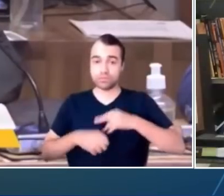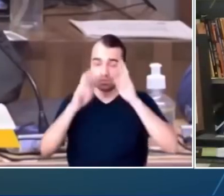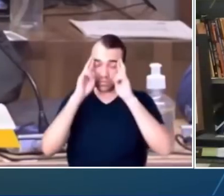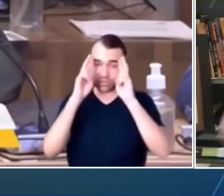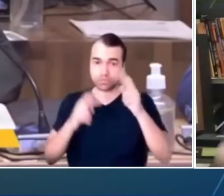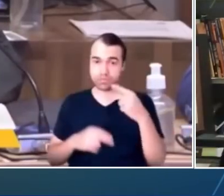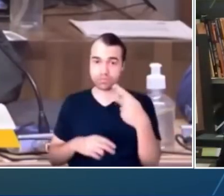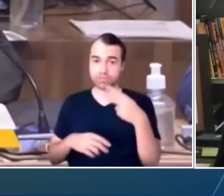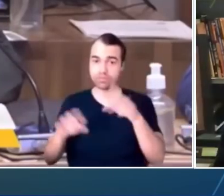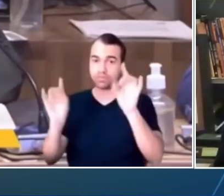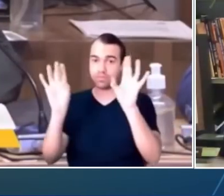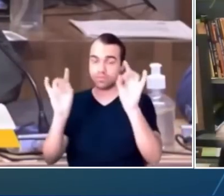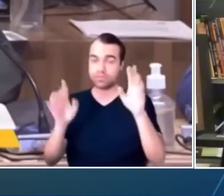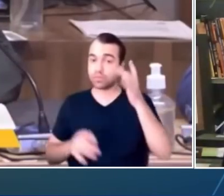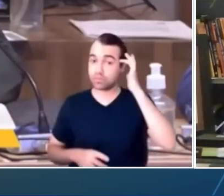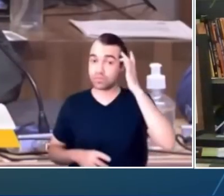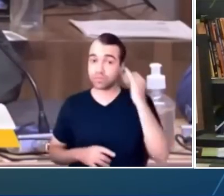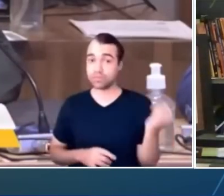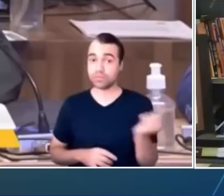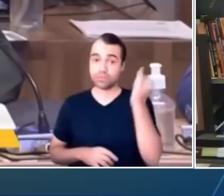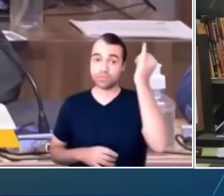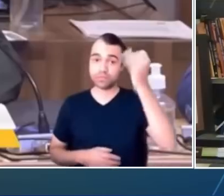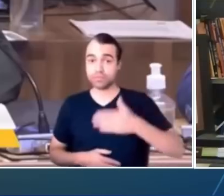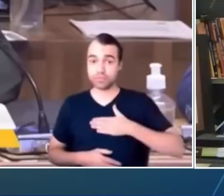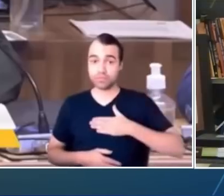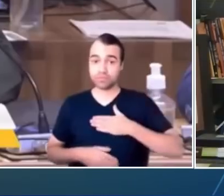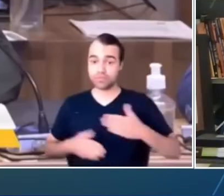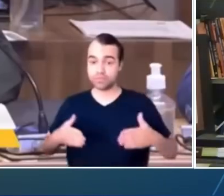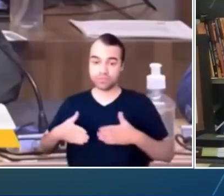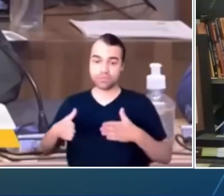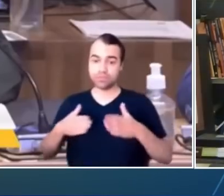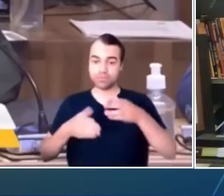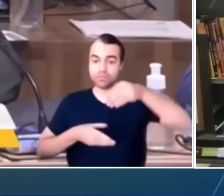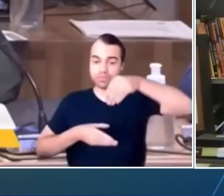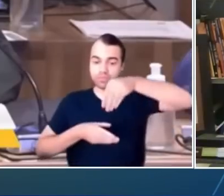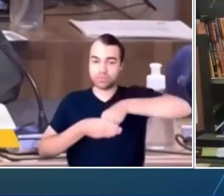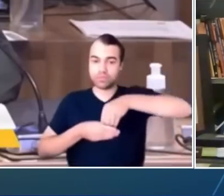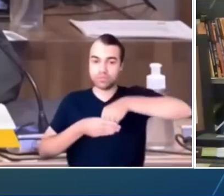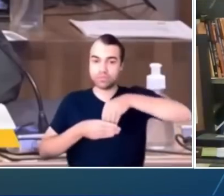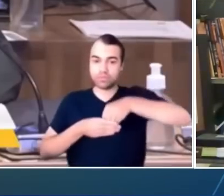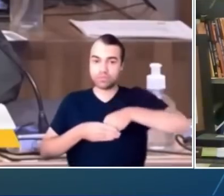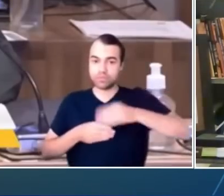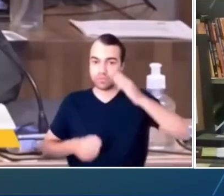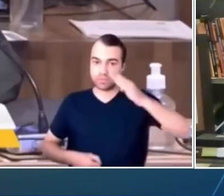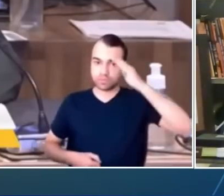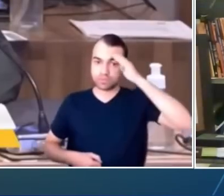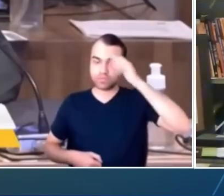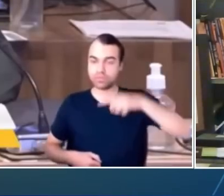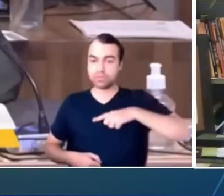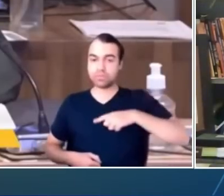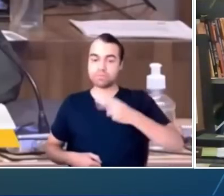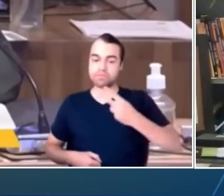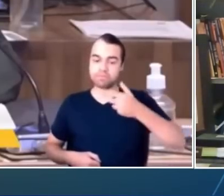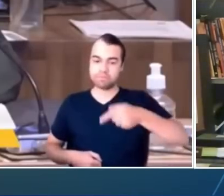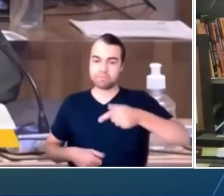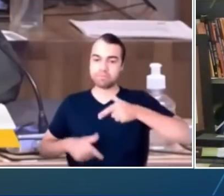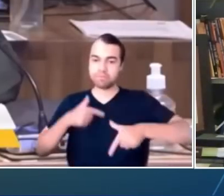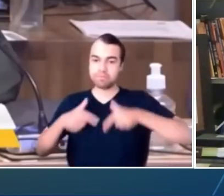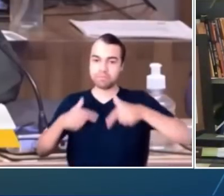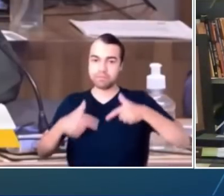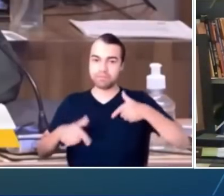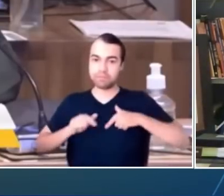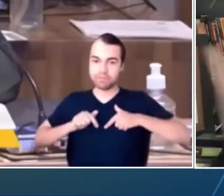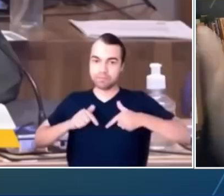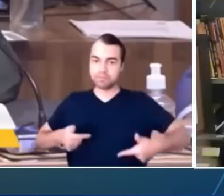Ele vai unilateral. Se você não dá direito ao contraditório, você não pode deixar aquela pessoa falar meia hora.